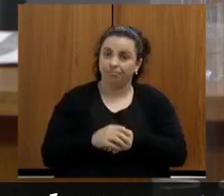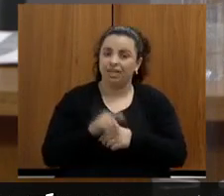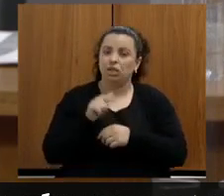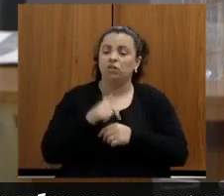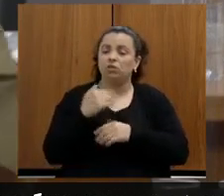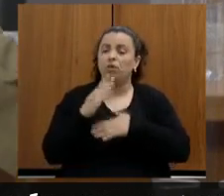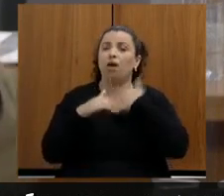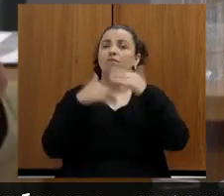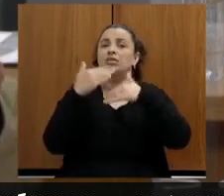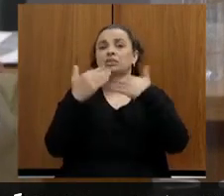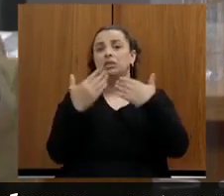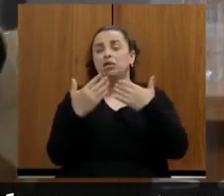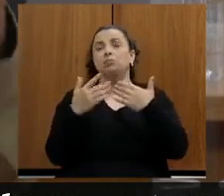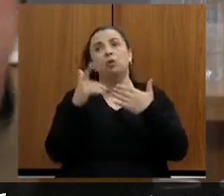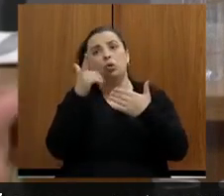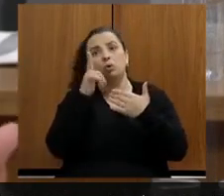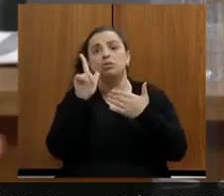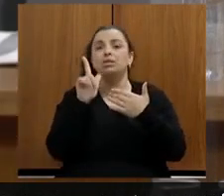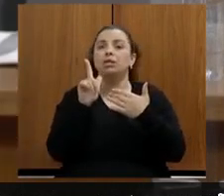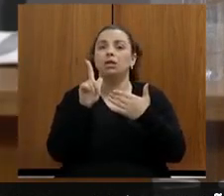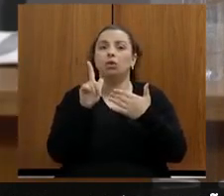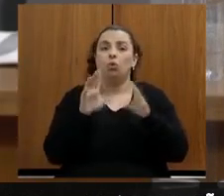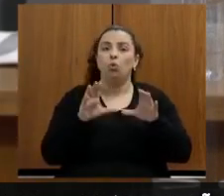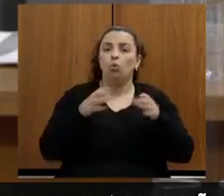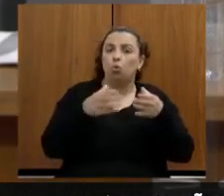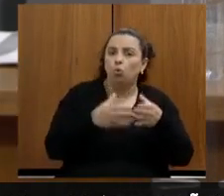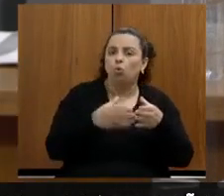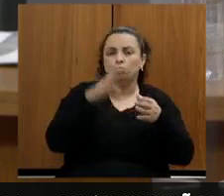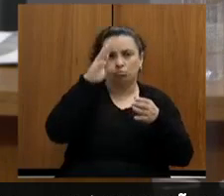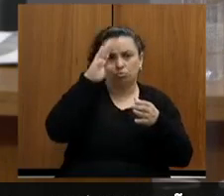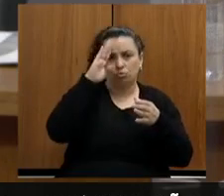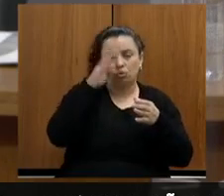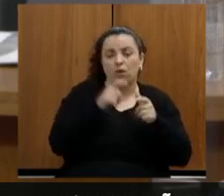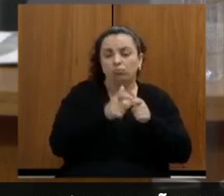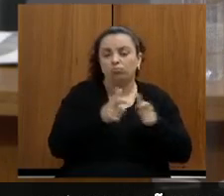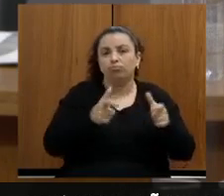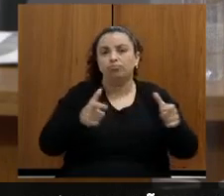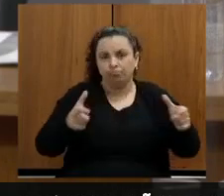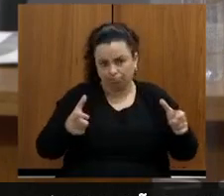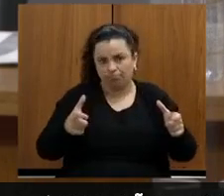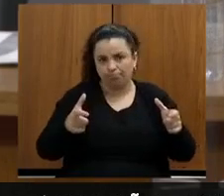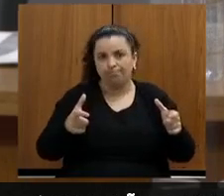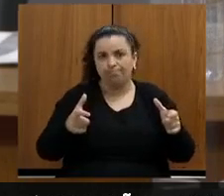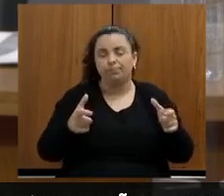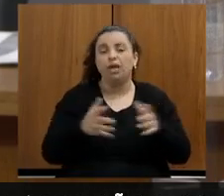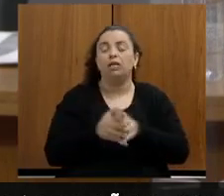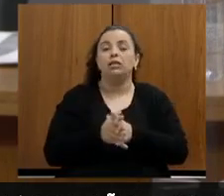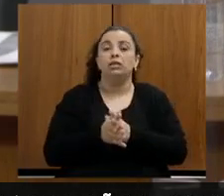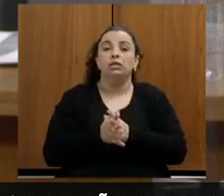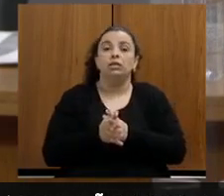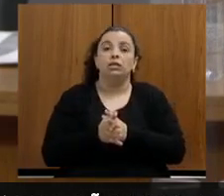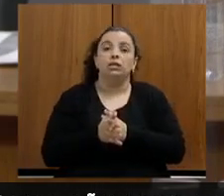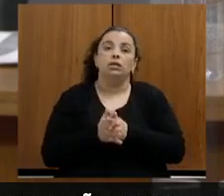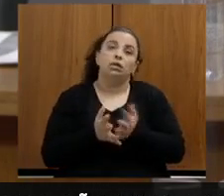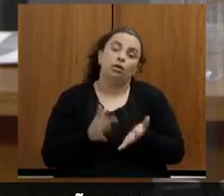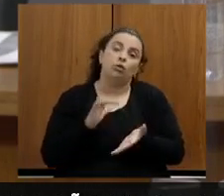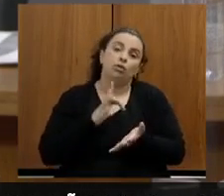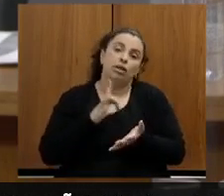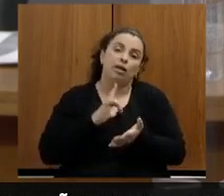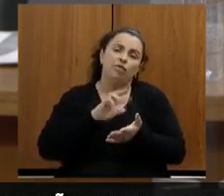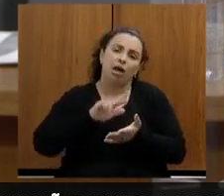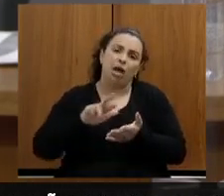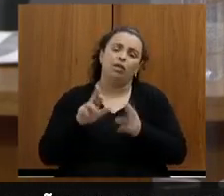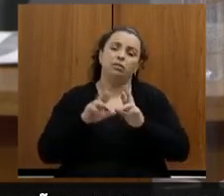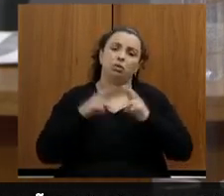para é uma reposição do do que a nossa invasão Então a gente tem já